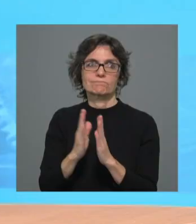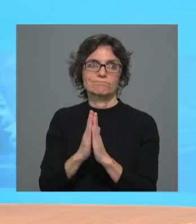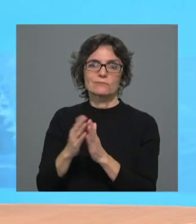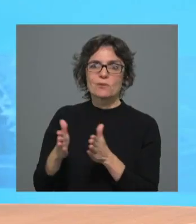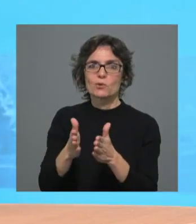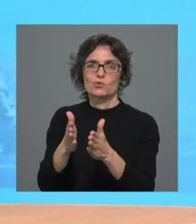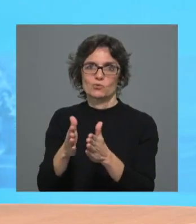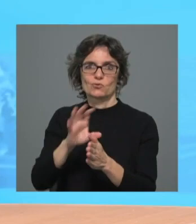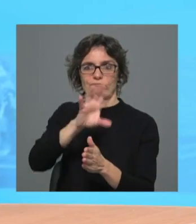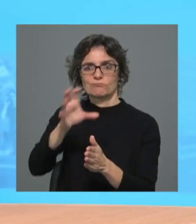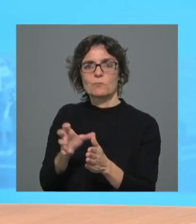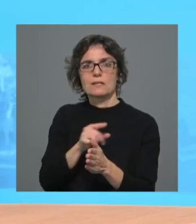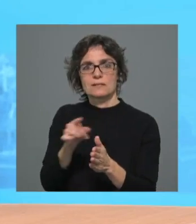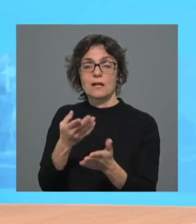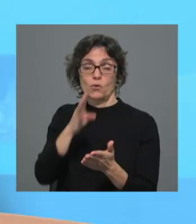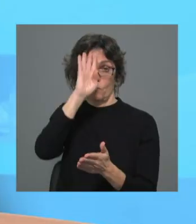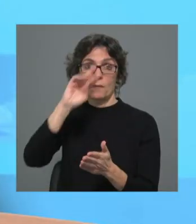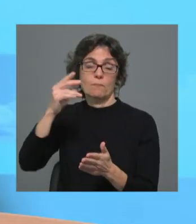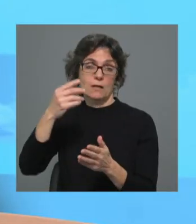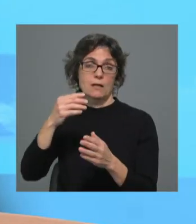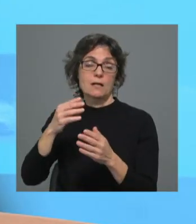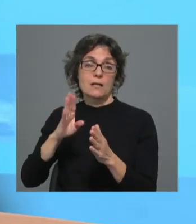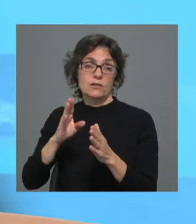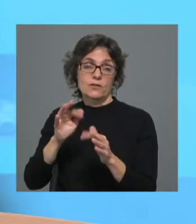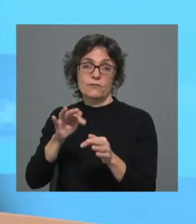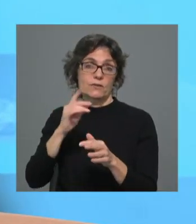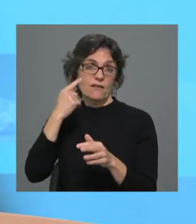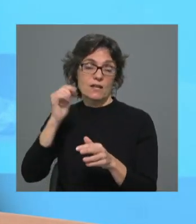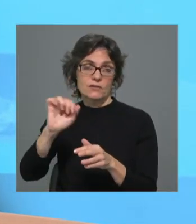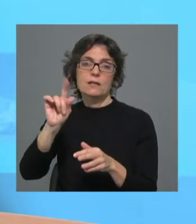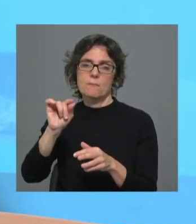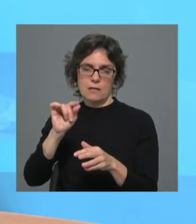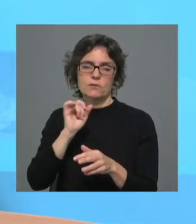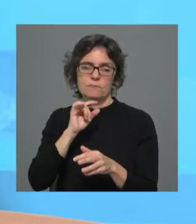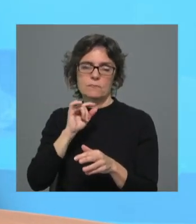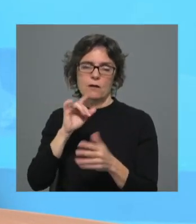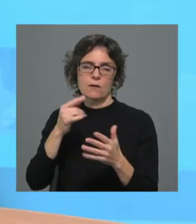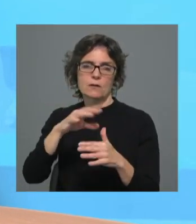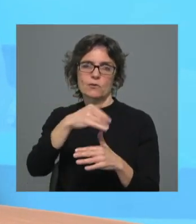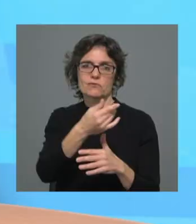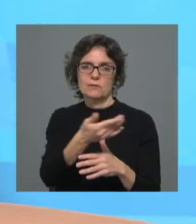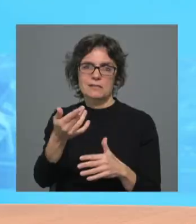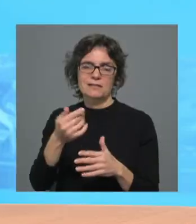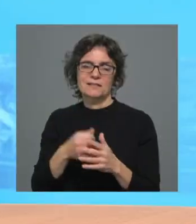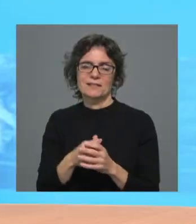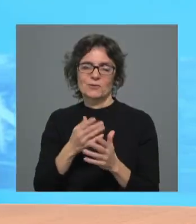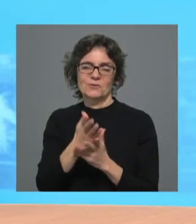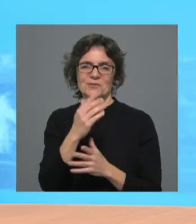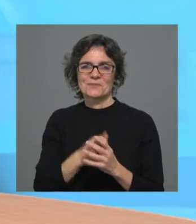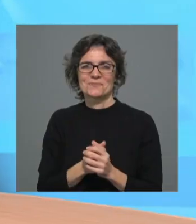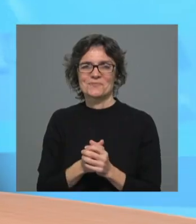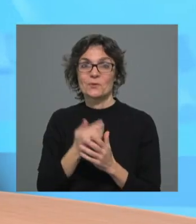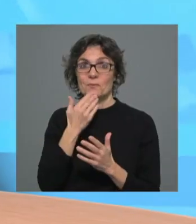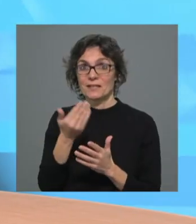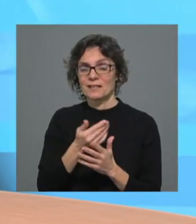nestes países. Claro, agora já não está lá o Papa, mas certamente os efeitos da sua passagem perduram. Obrigado por ter estado aqui connosco.